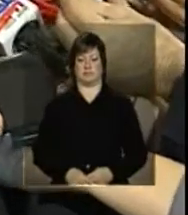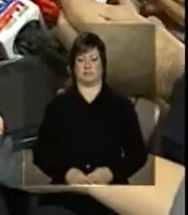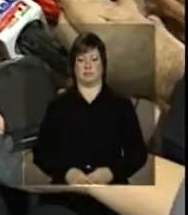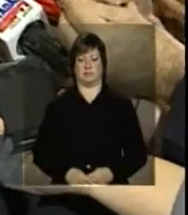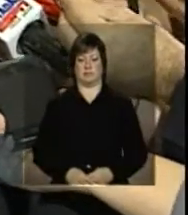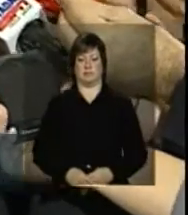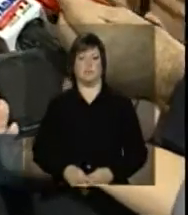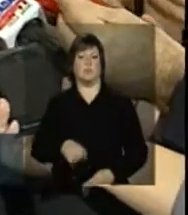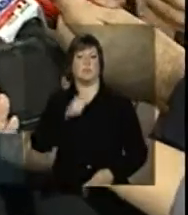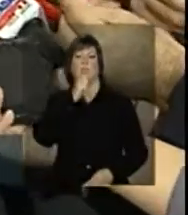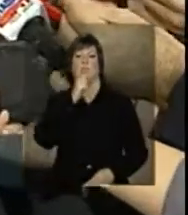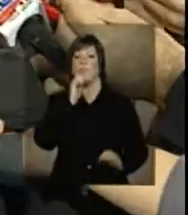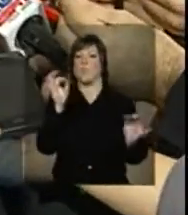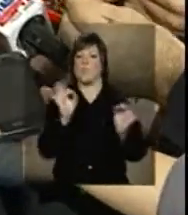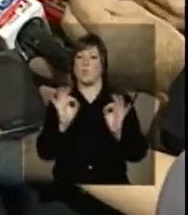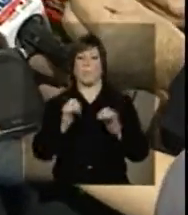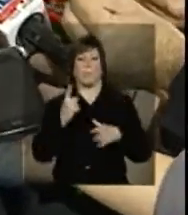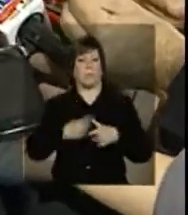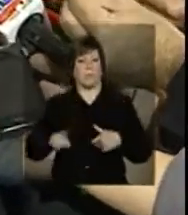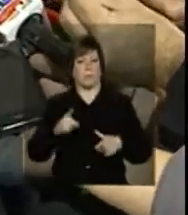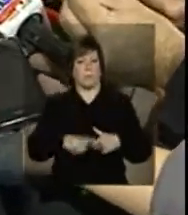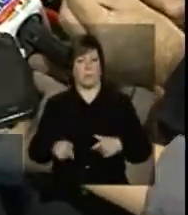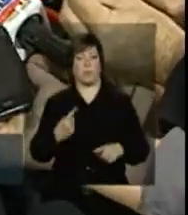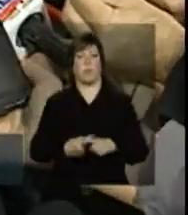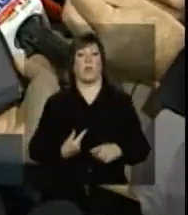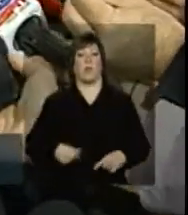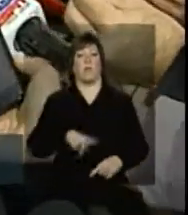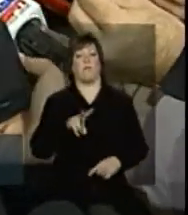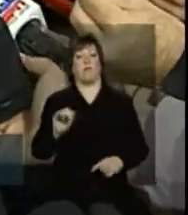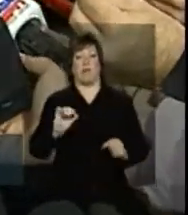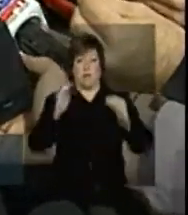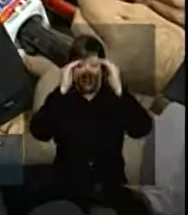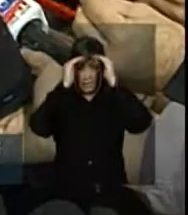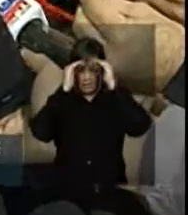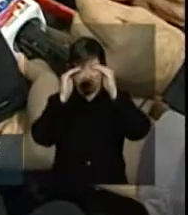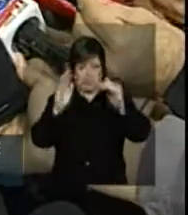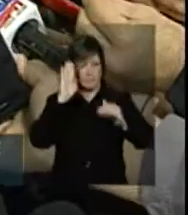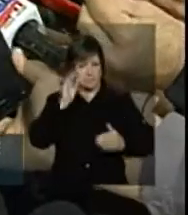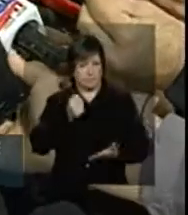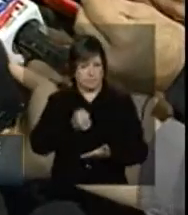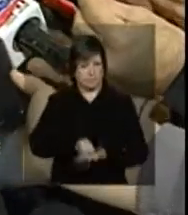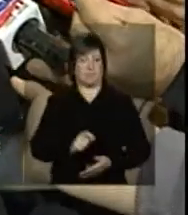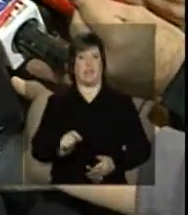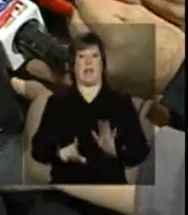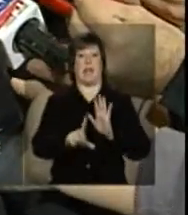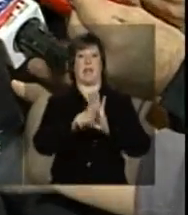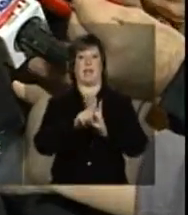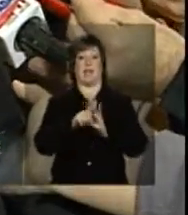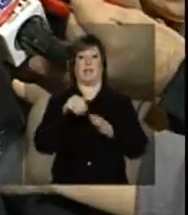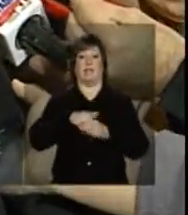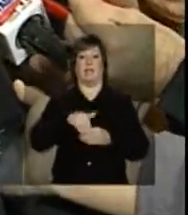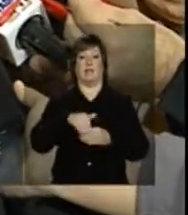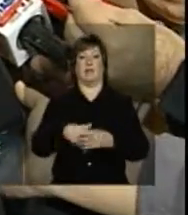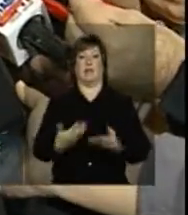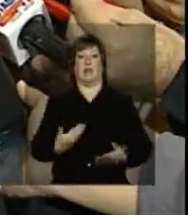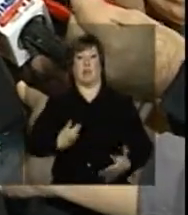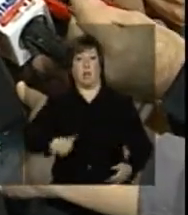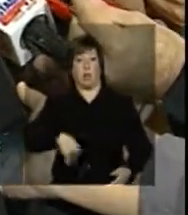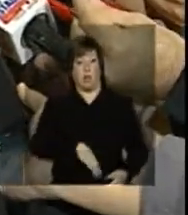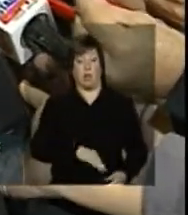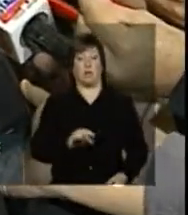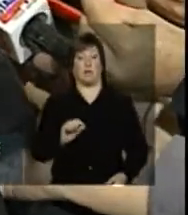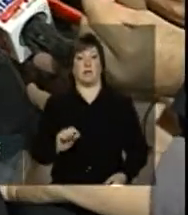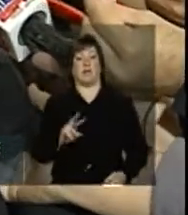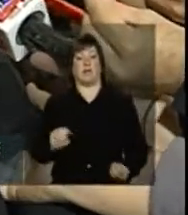2,5, né? Não tem nenhum problema. Nós vamos respeitar rigorosamente a lei eleitoral e nós então vamos